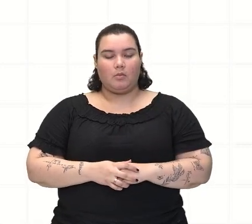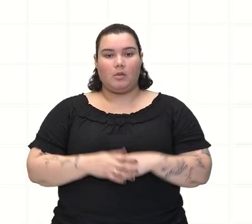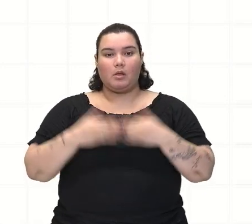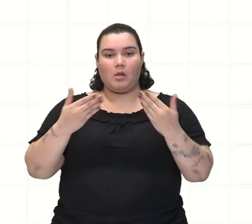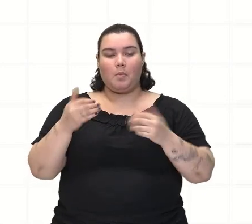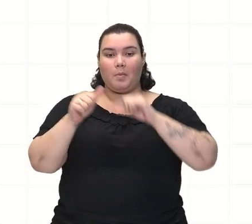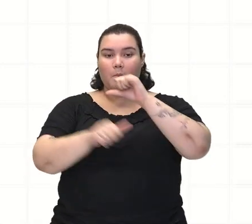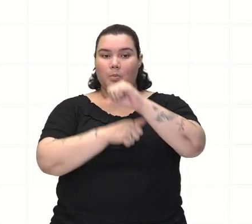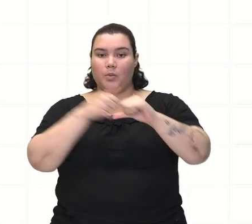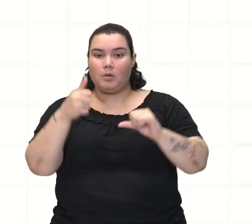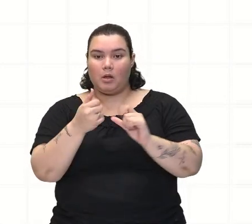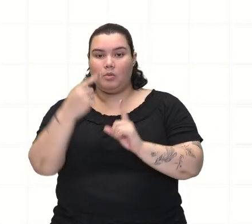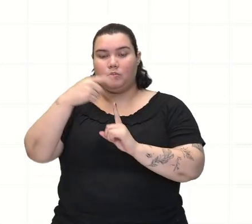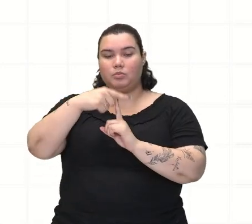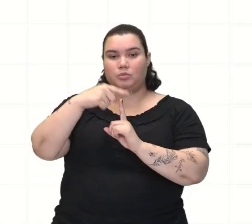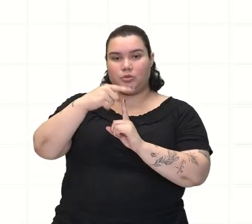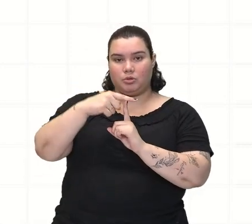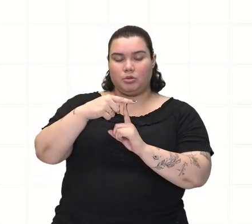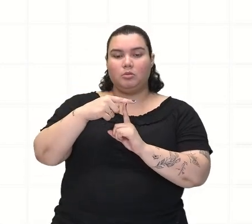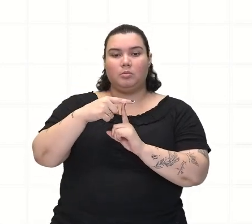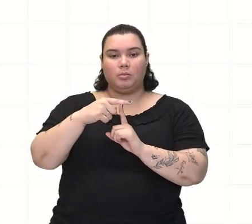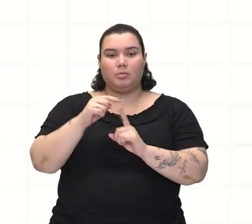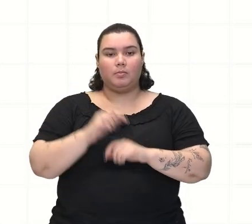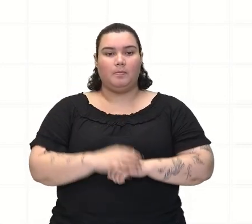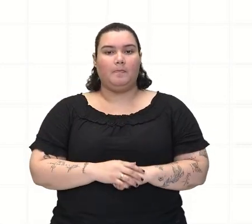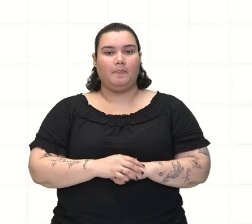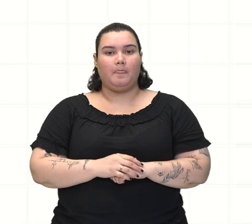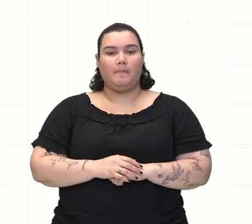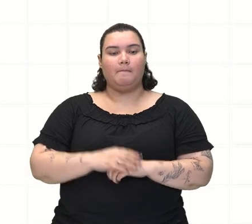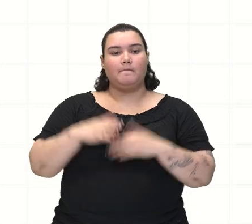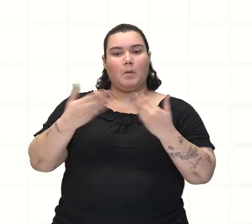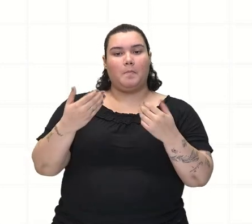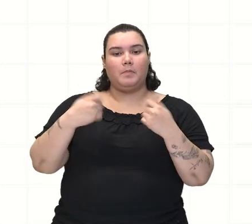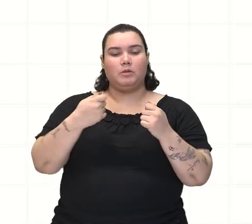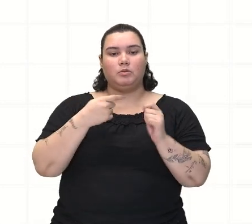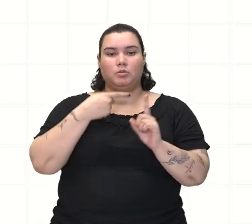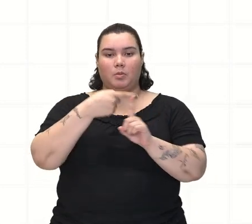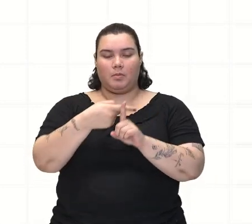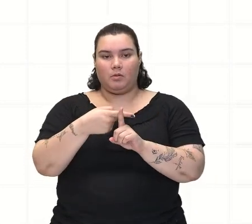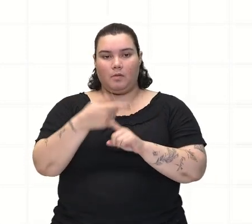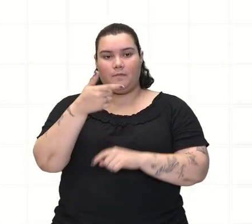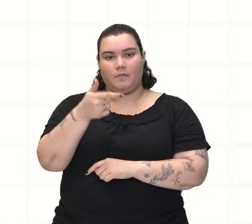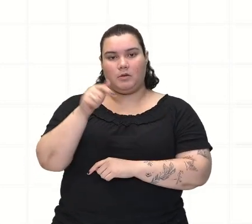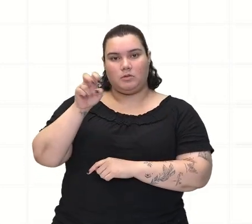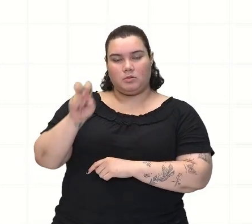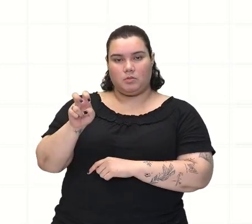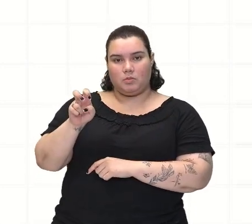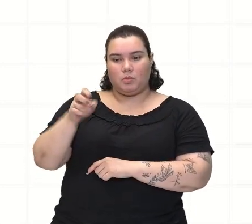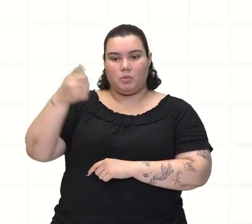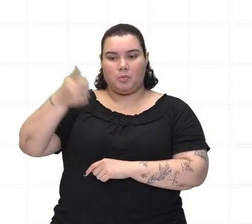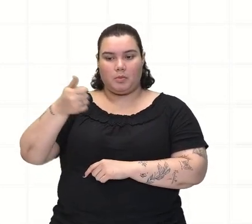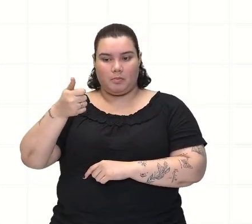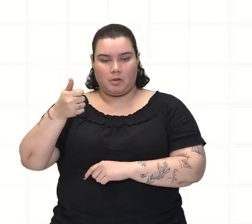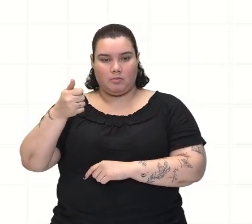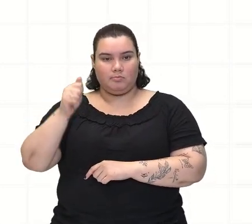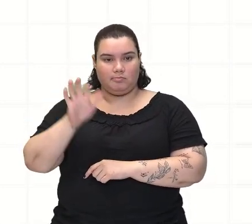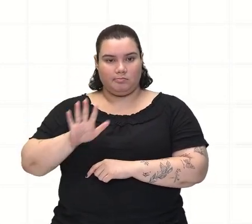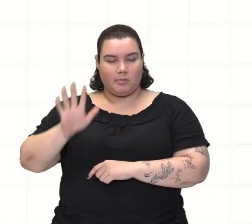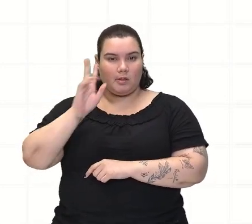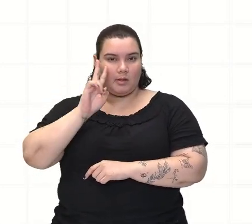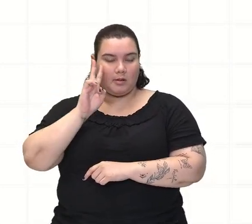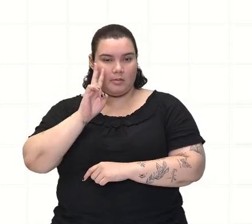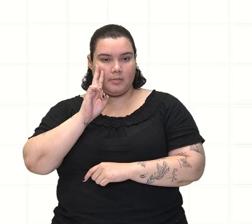quadrado perfeito, o que é que eu tenho que fazer? Eu tenho que somar, né, 25 no primeiro membro, porque vai ficar